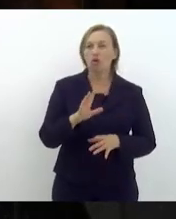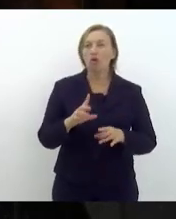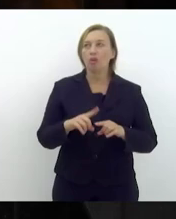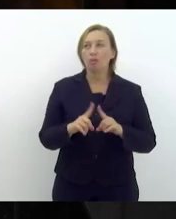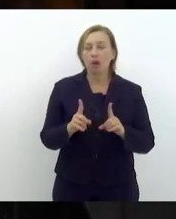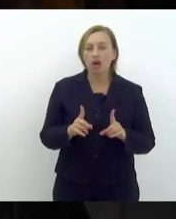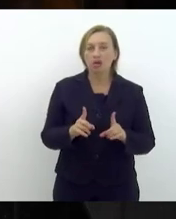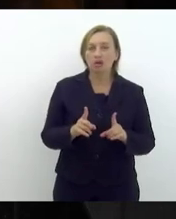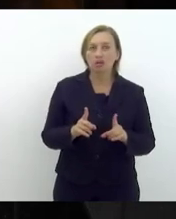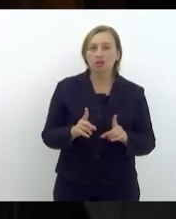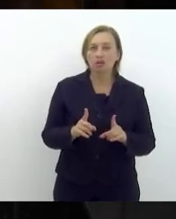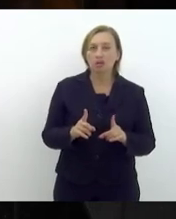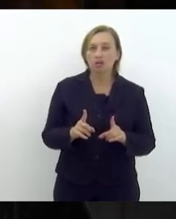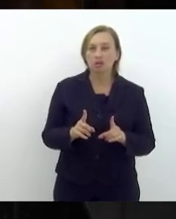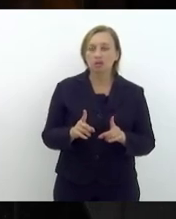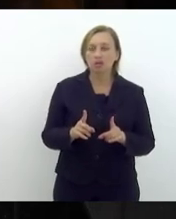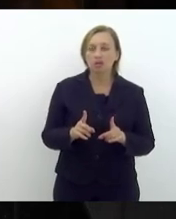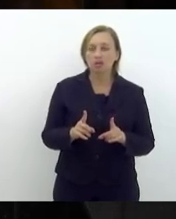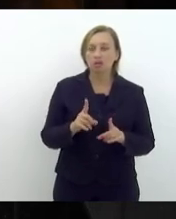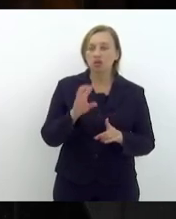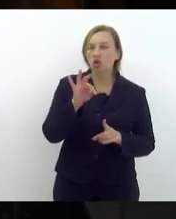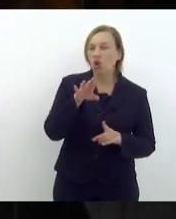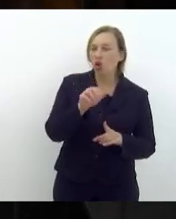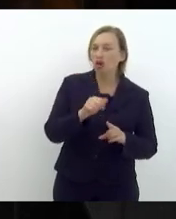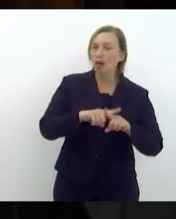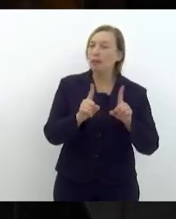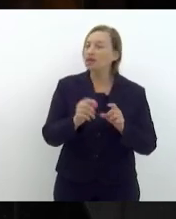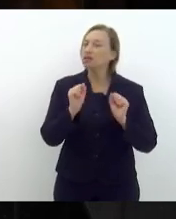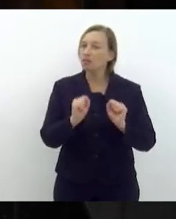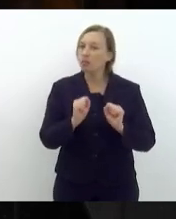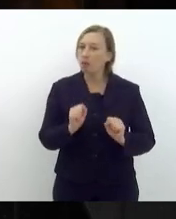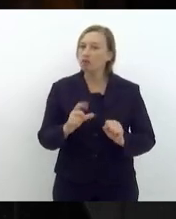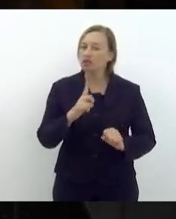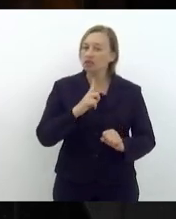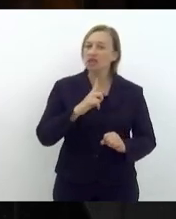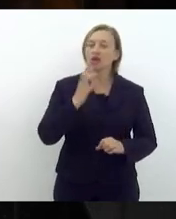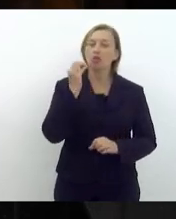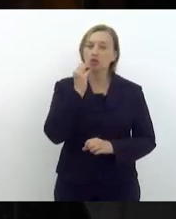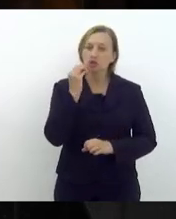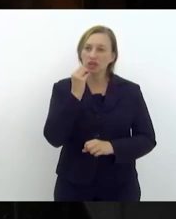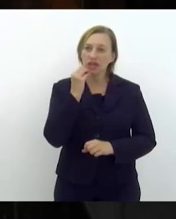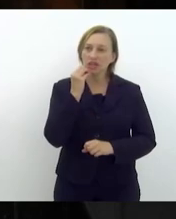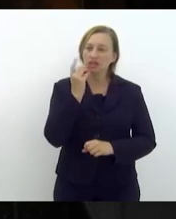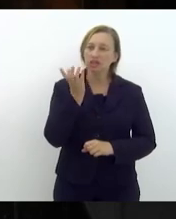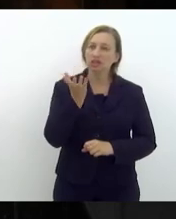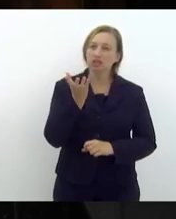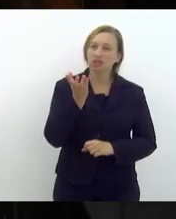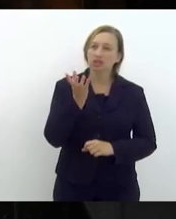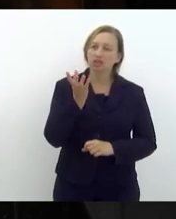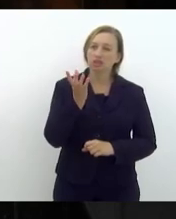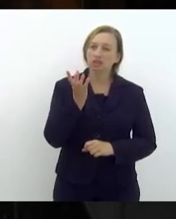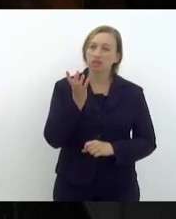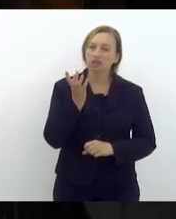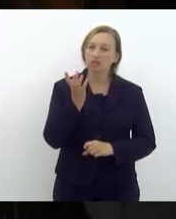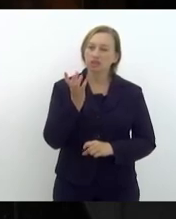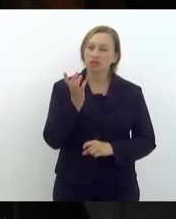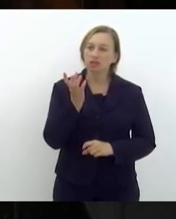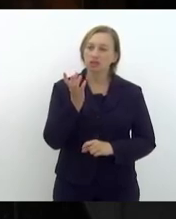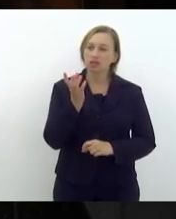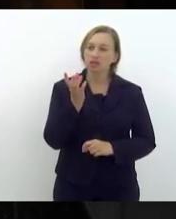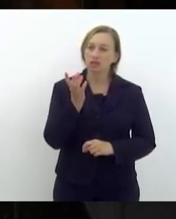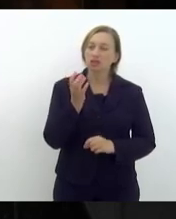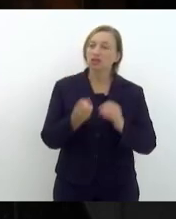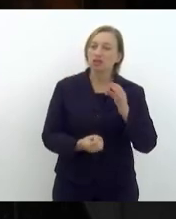ser único exclusivamente uma cota mas que eles possam ter nessa oportunidade a expectativa de